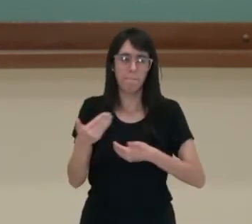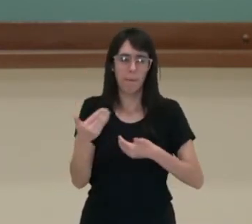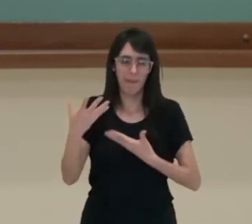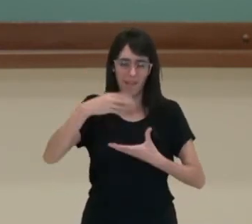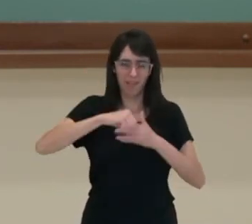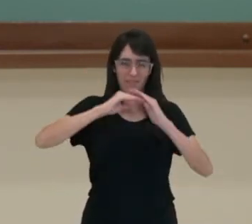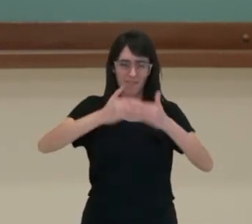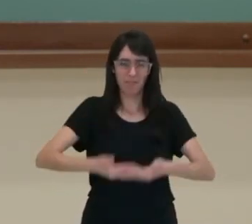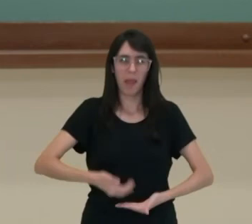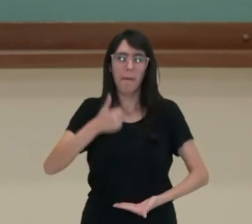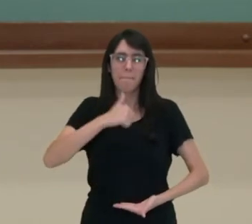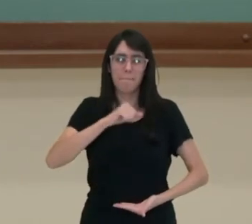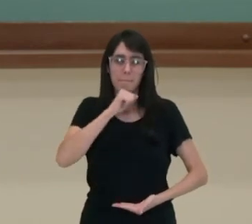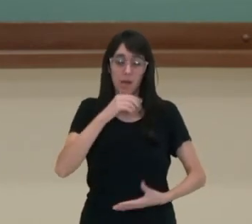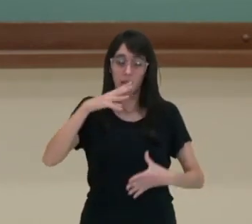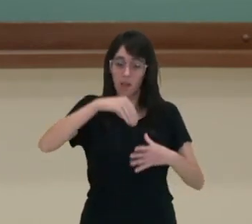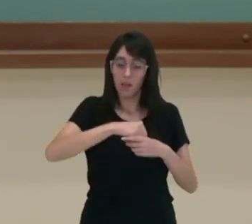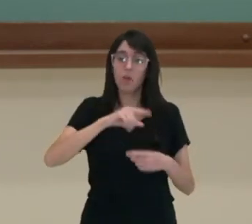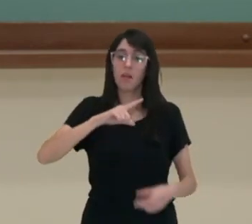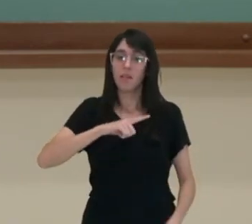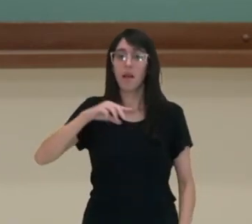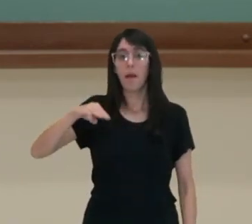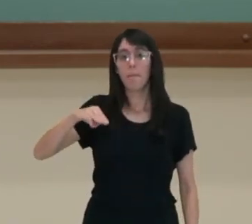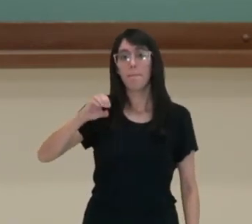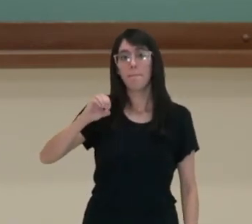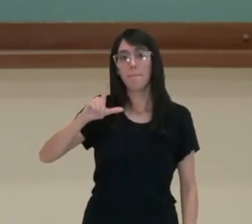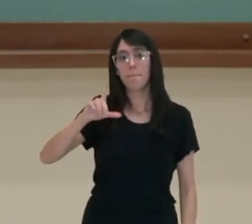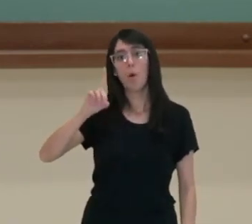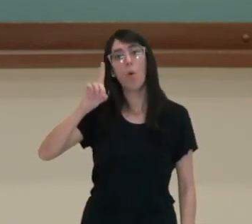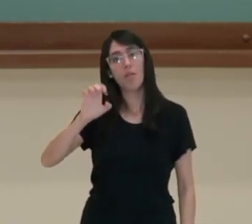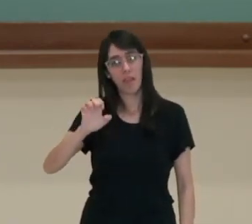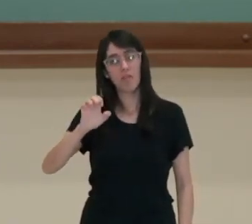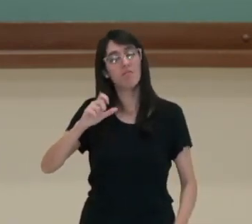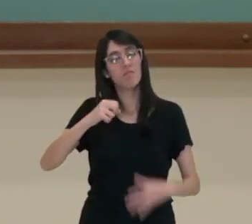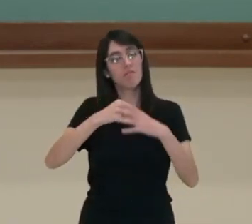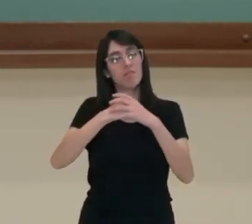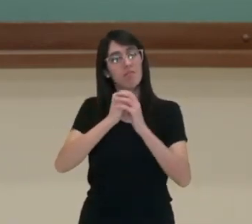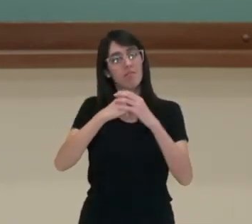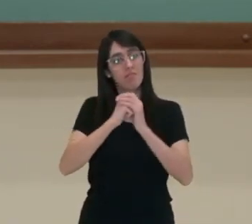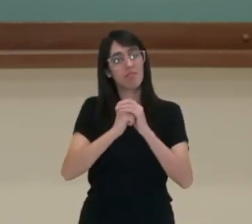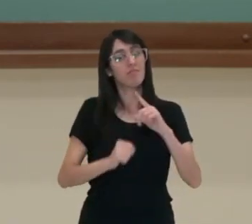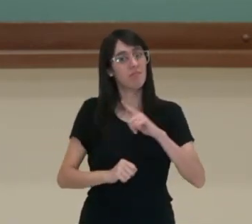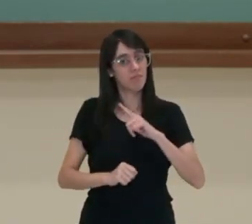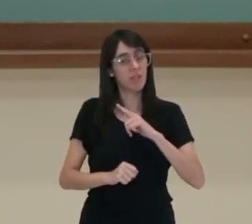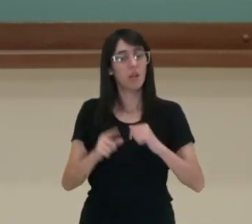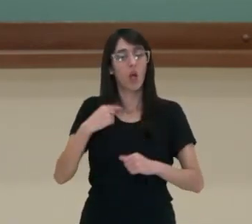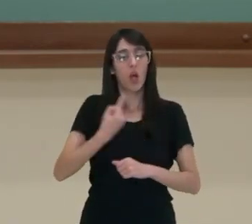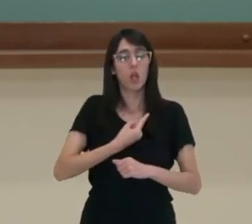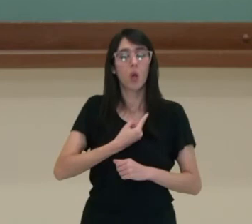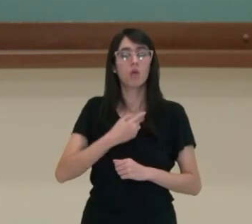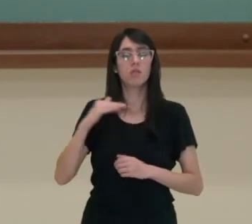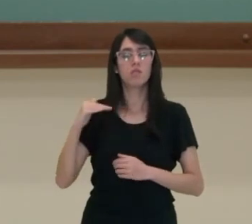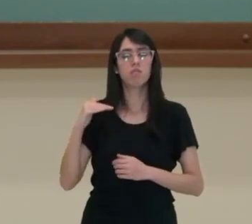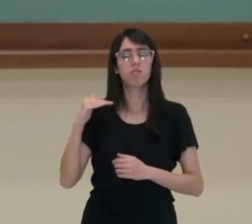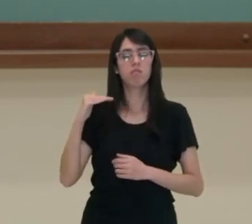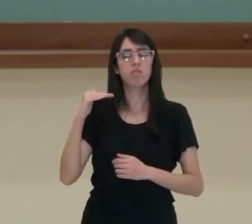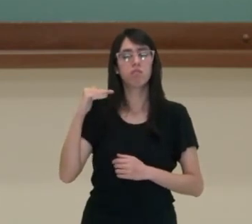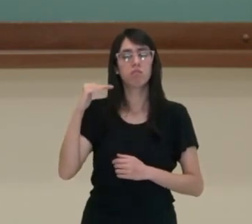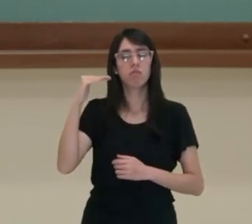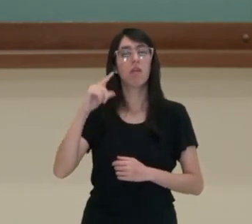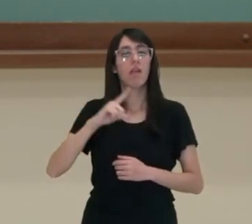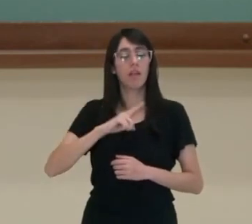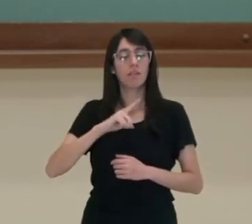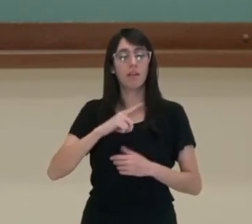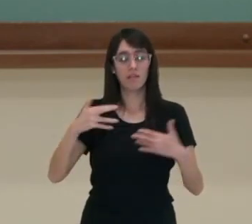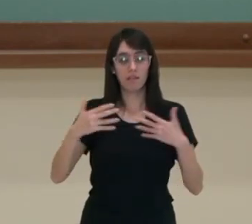dos nossos ossos. Esse molde é feito de tecido cartilaginoso. À medida que a gente vai crescendo, esse tecido vai se ossificando,